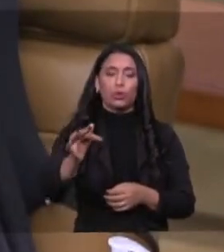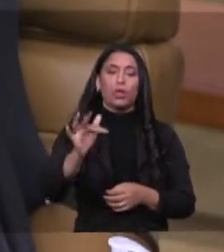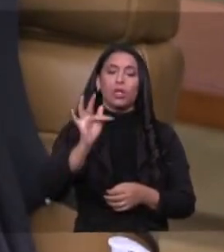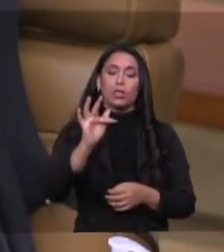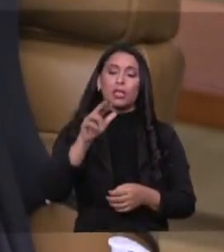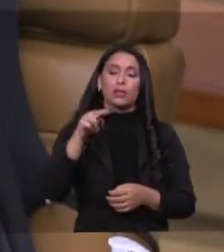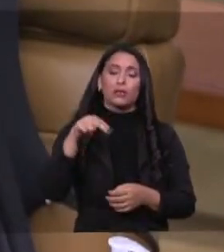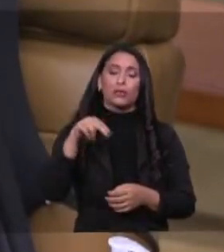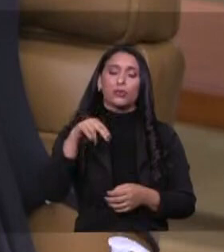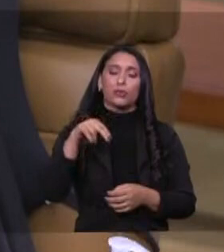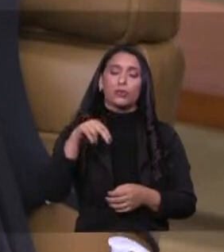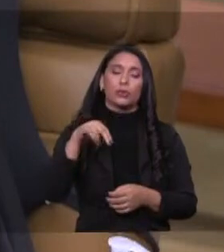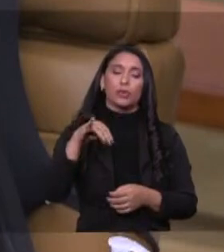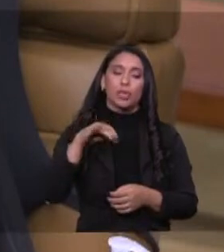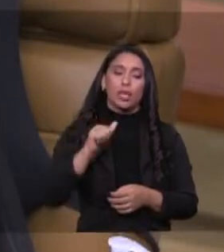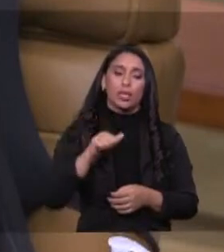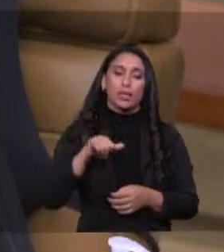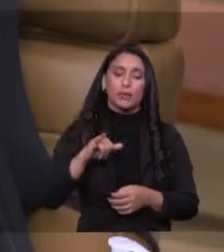FUNAI.